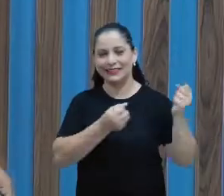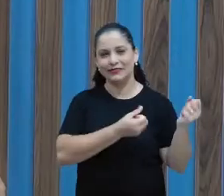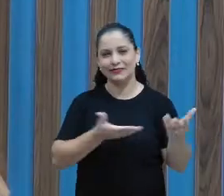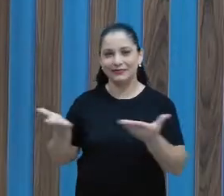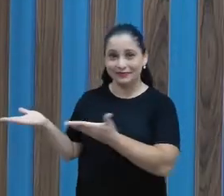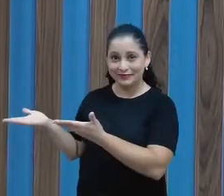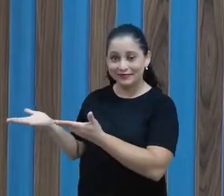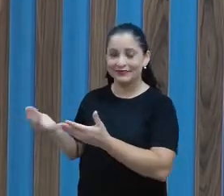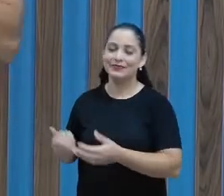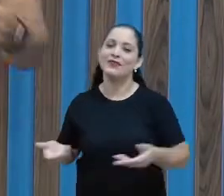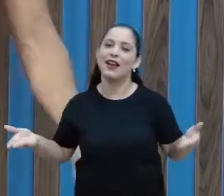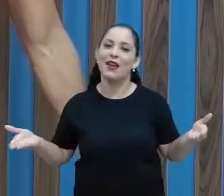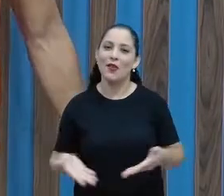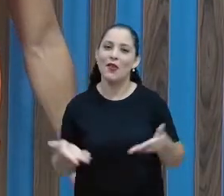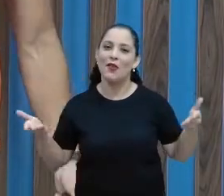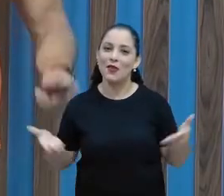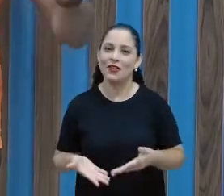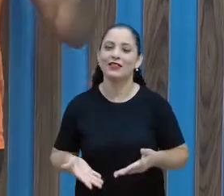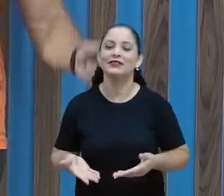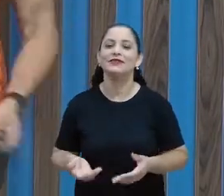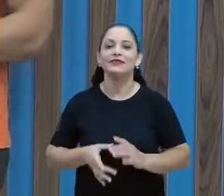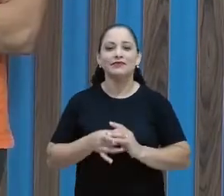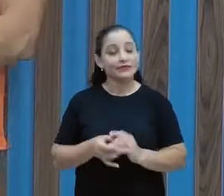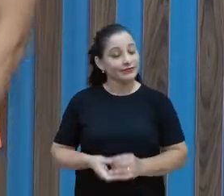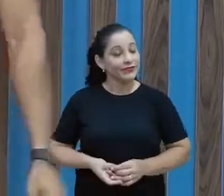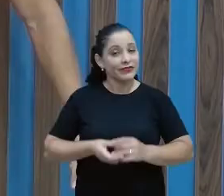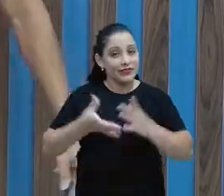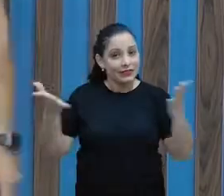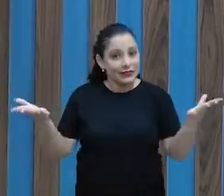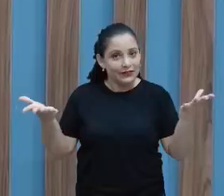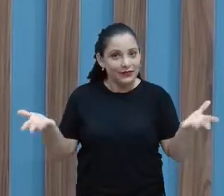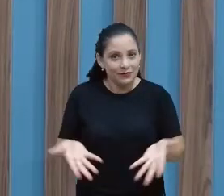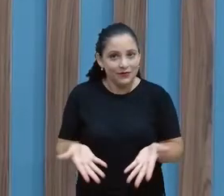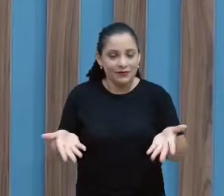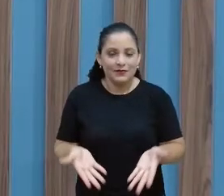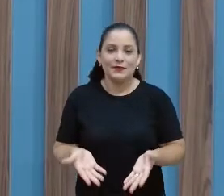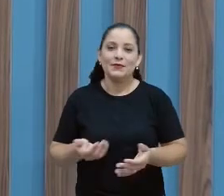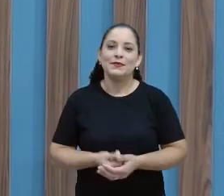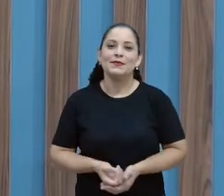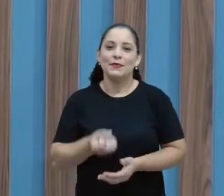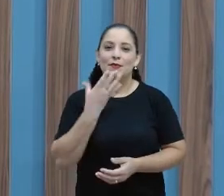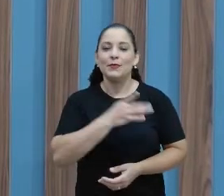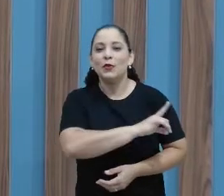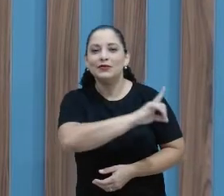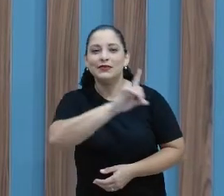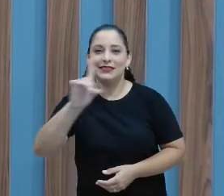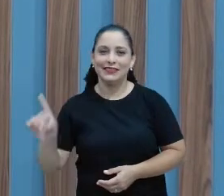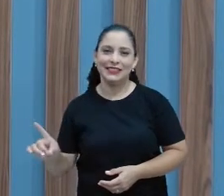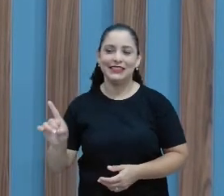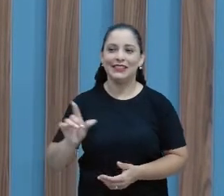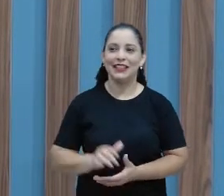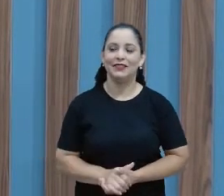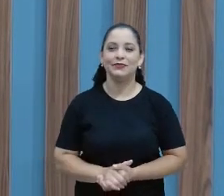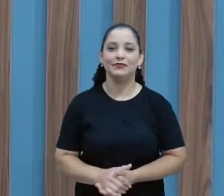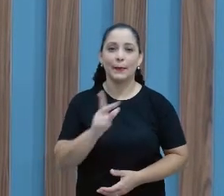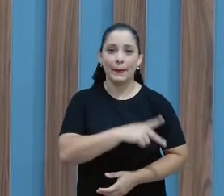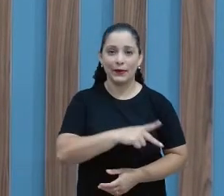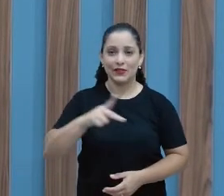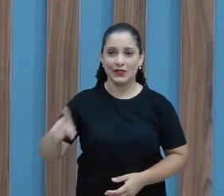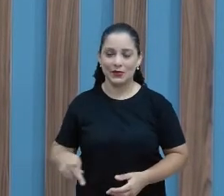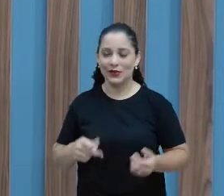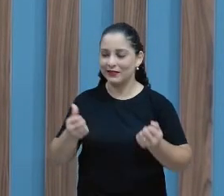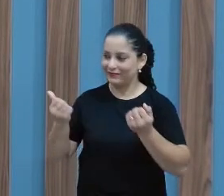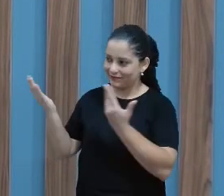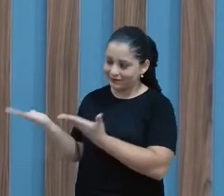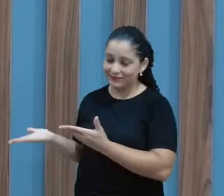boas-vindas aí para o pessoal, se apresente e vamos começar a nossa aula. Bom dia, pessoal. Eu sou a professora Dini, professora